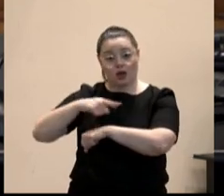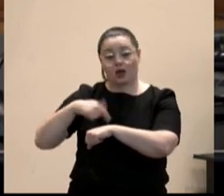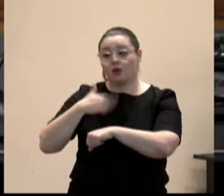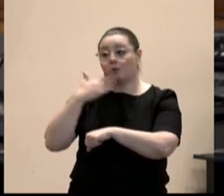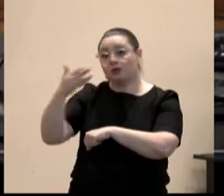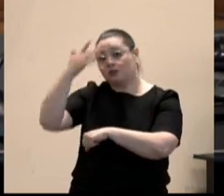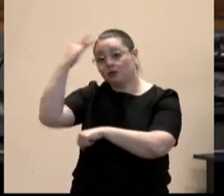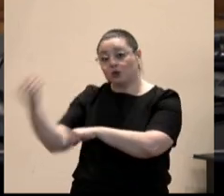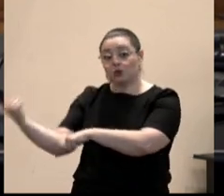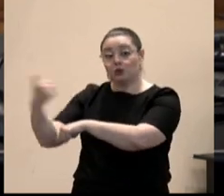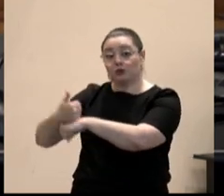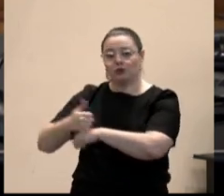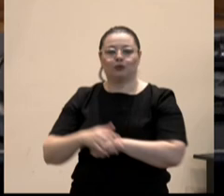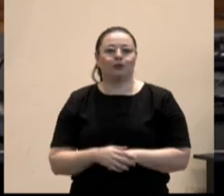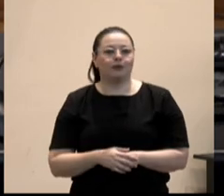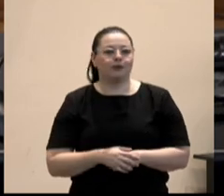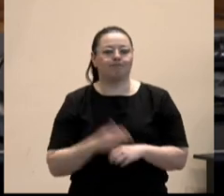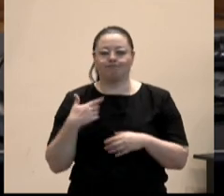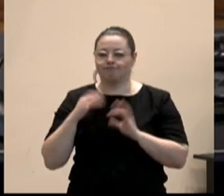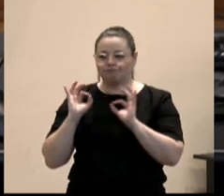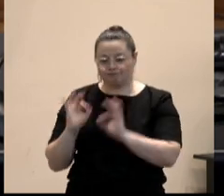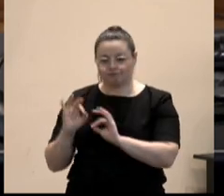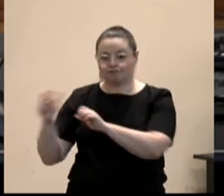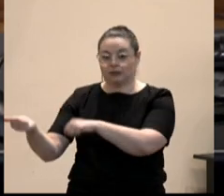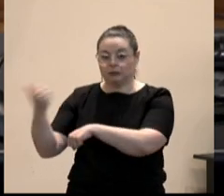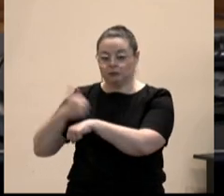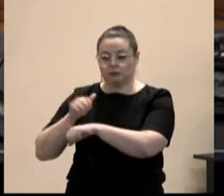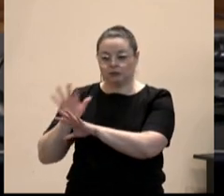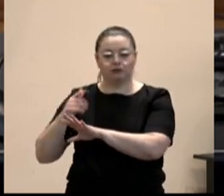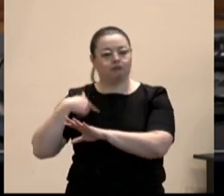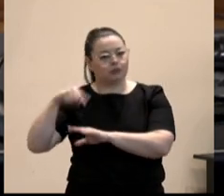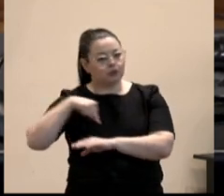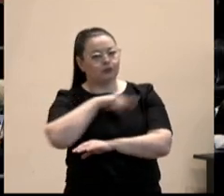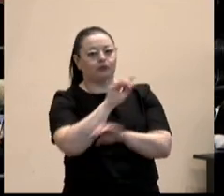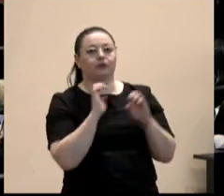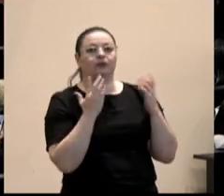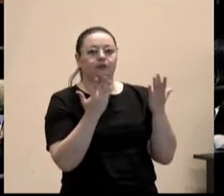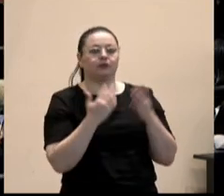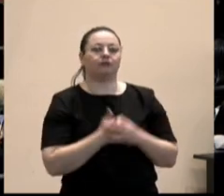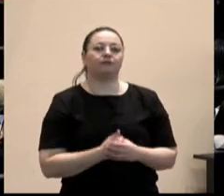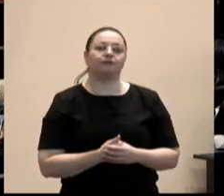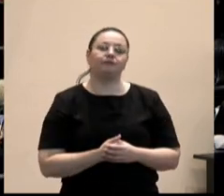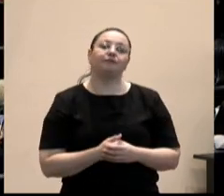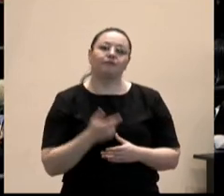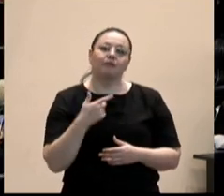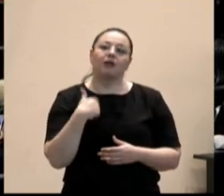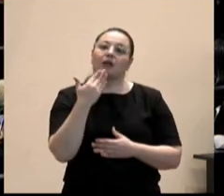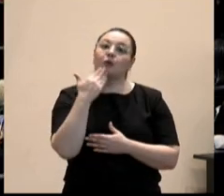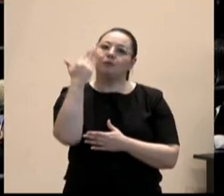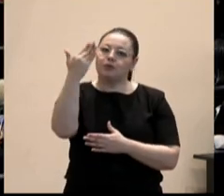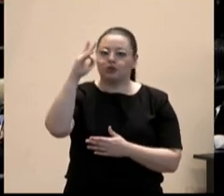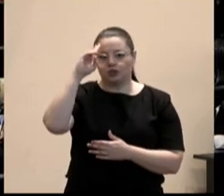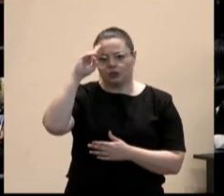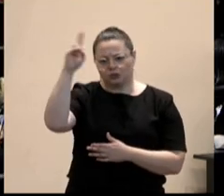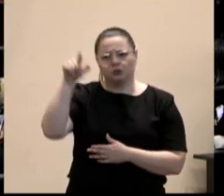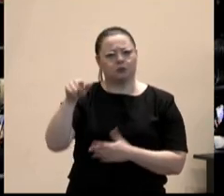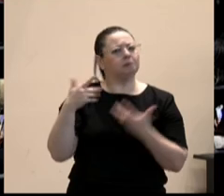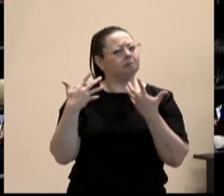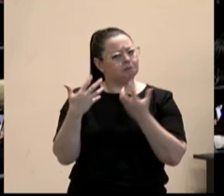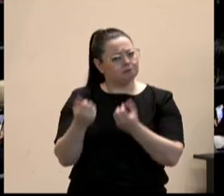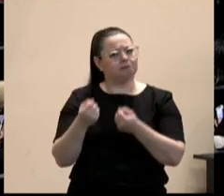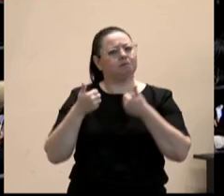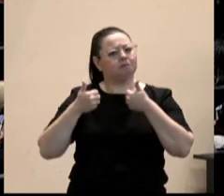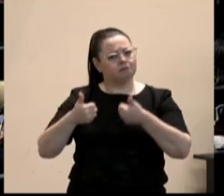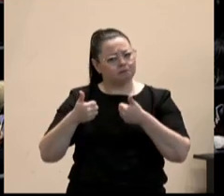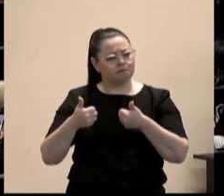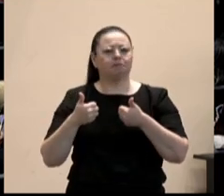Eu digo, a sorte é que a gente faz as coisas certas na vida. Eu fiz um pedido para a diretora, ela autorizou, como é